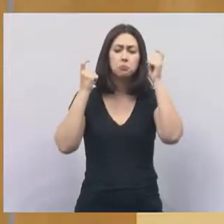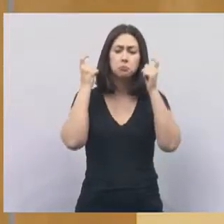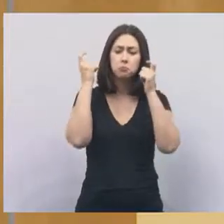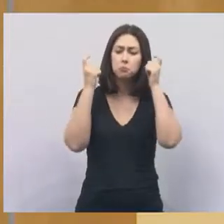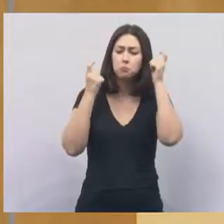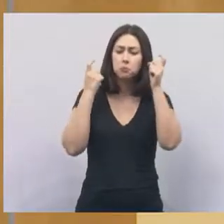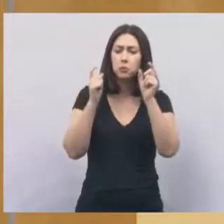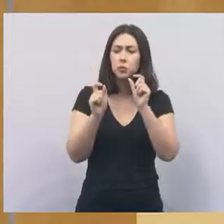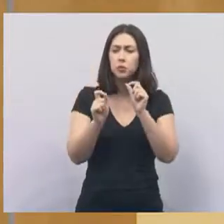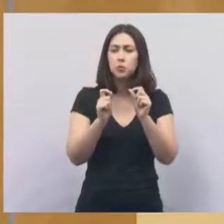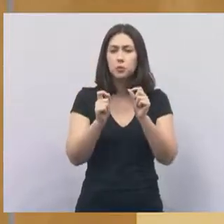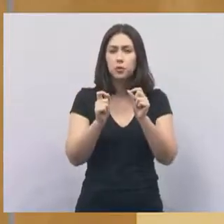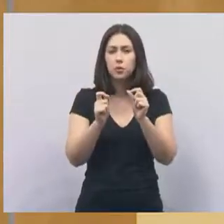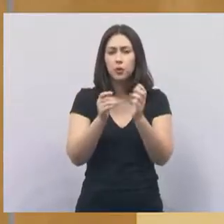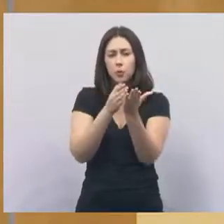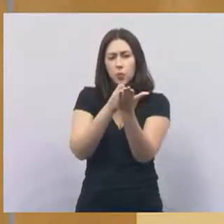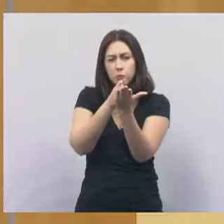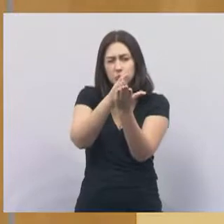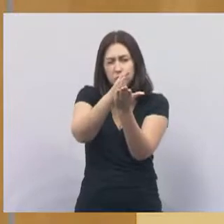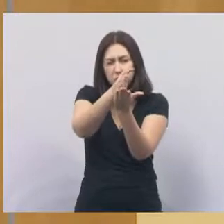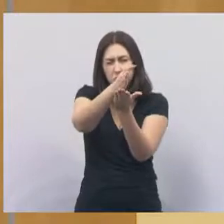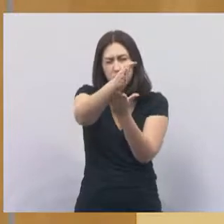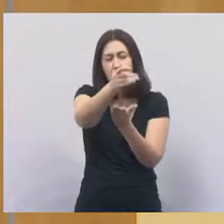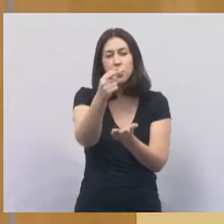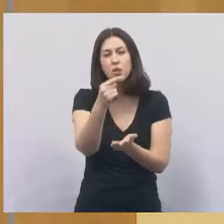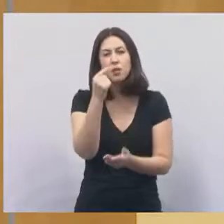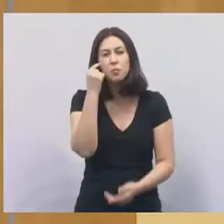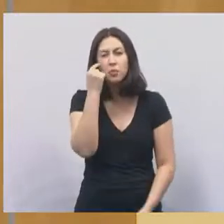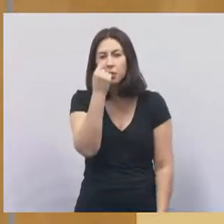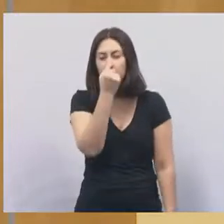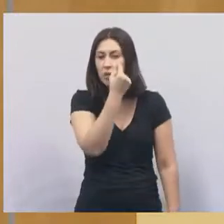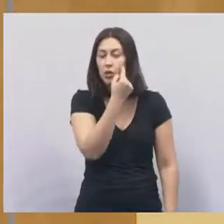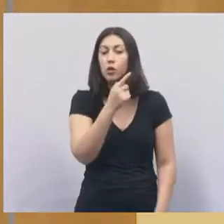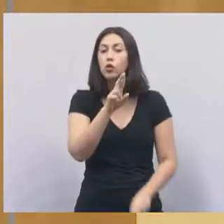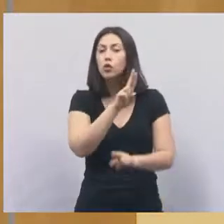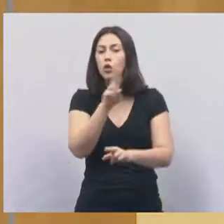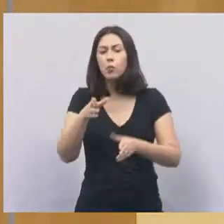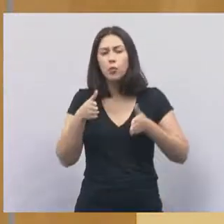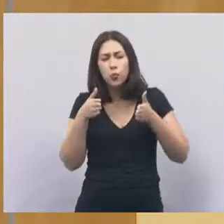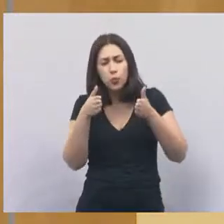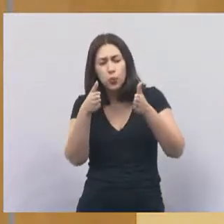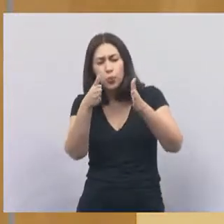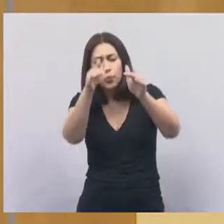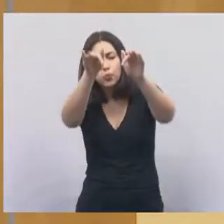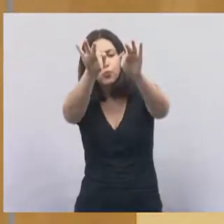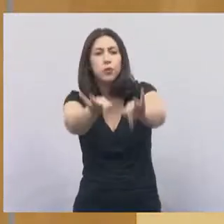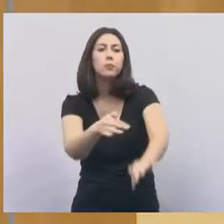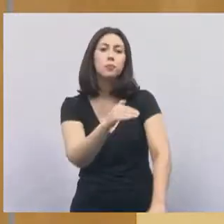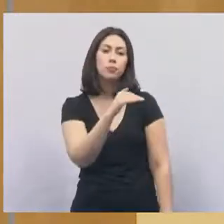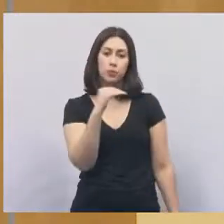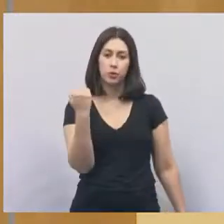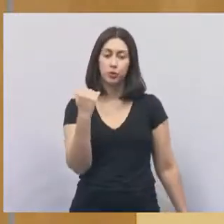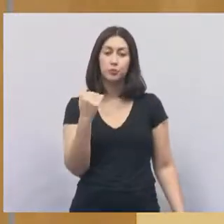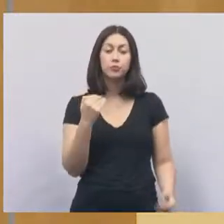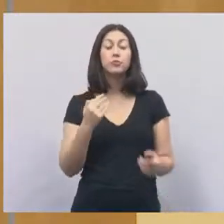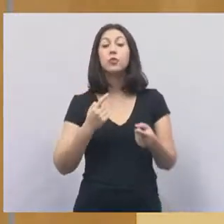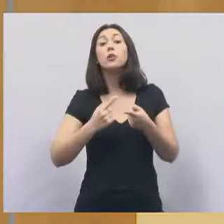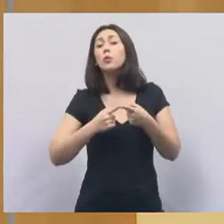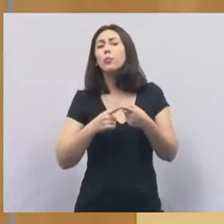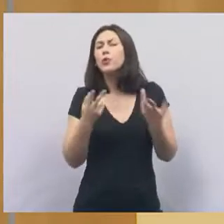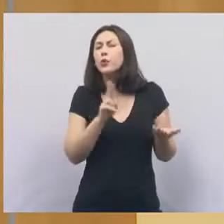que a retão da morte ao lado do parque minha lua porque chama retão da morte porque hoje que 1980